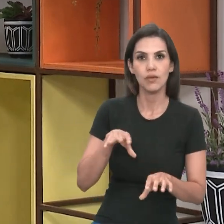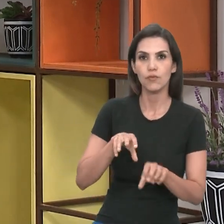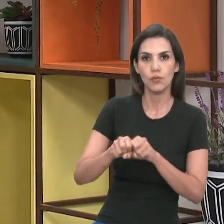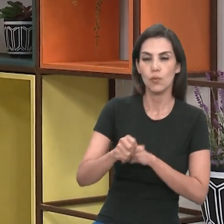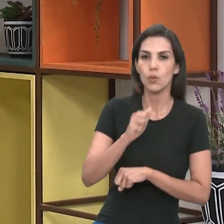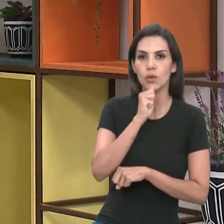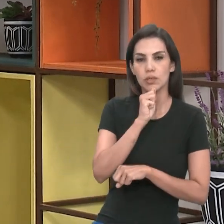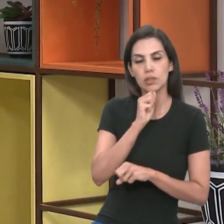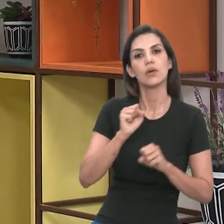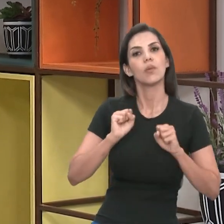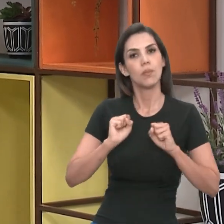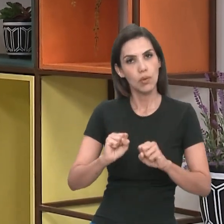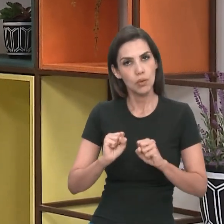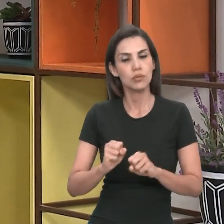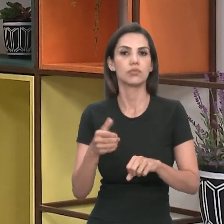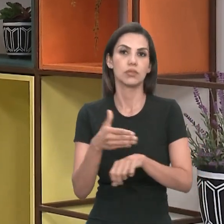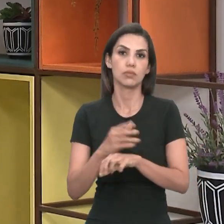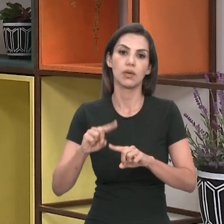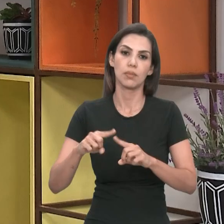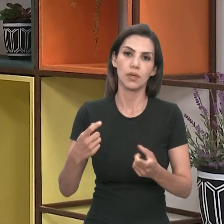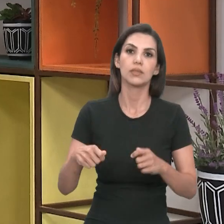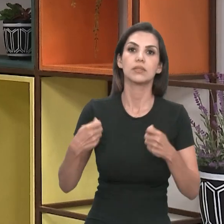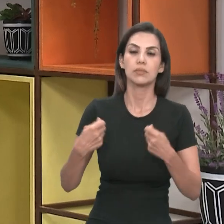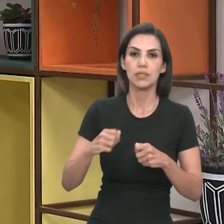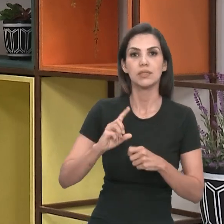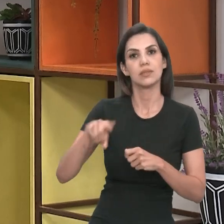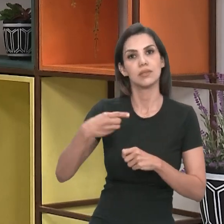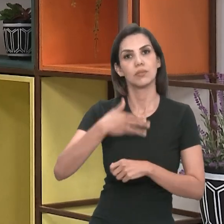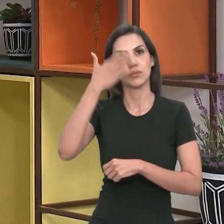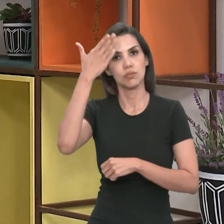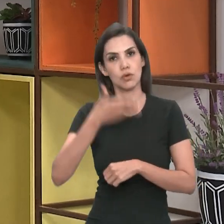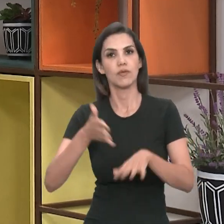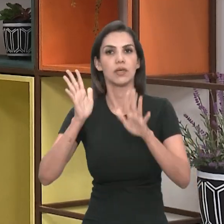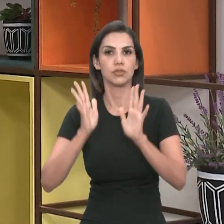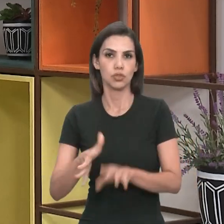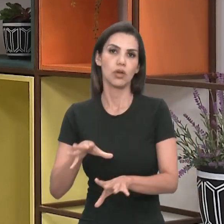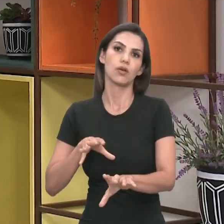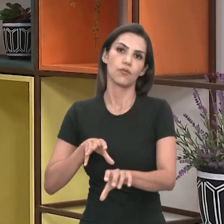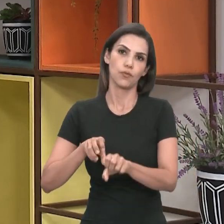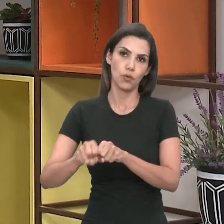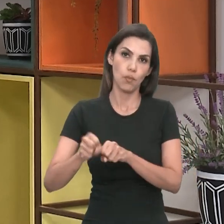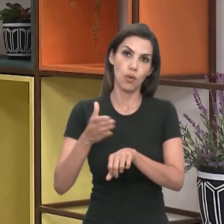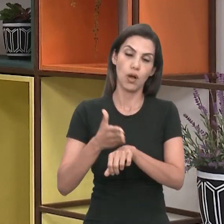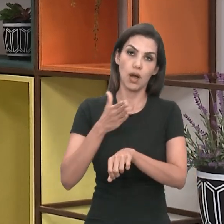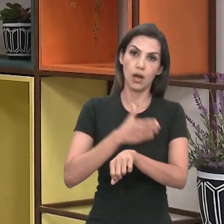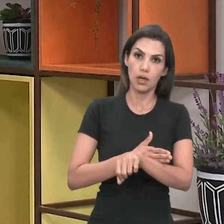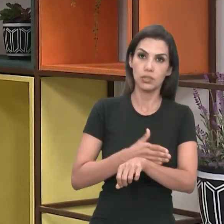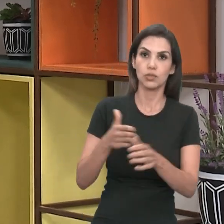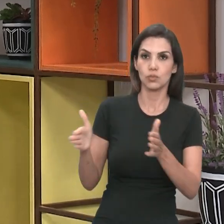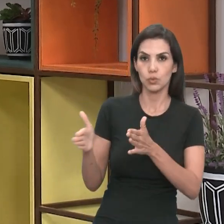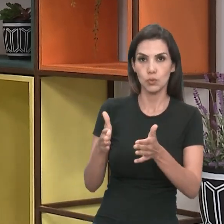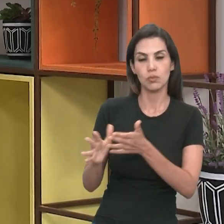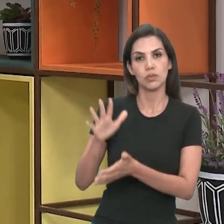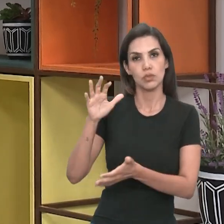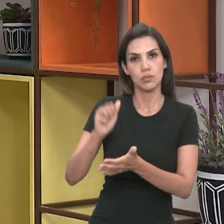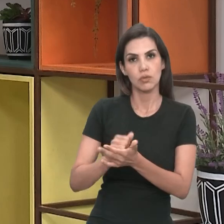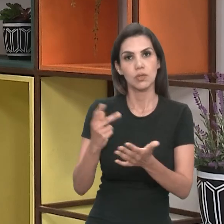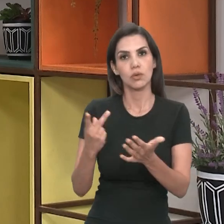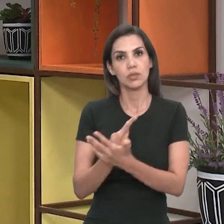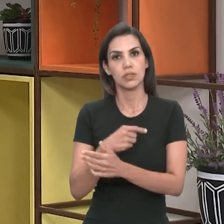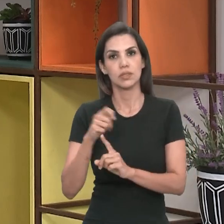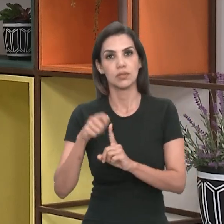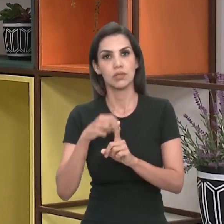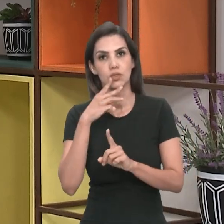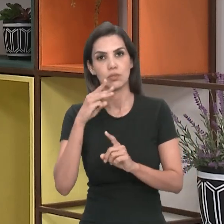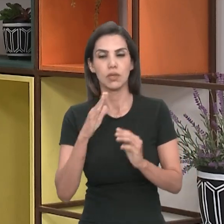participar, desde que comprove a conclusão do curso em data anterior ao período de matrícula, que só ocorre entre março e